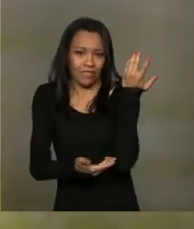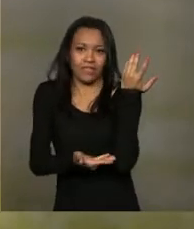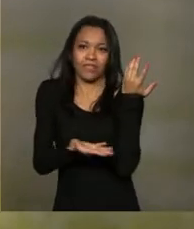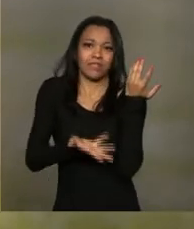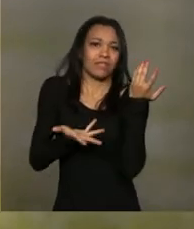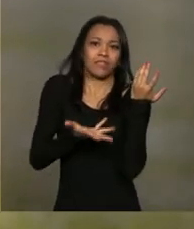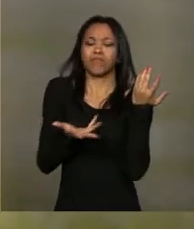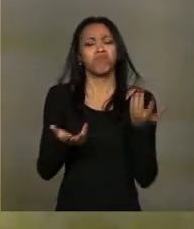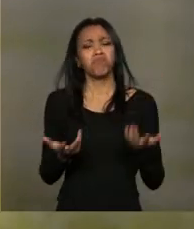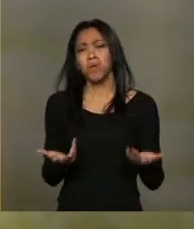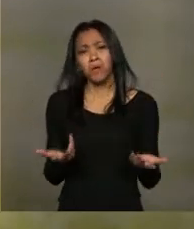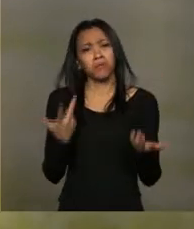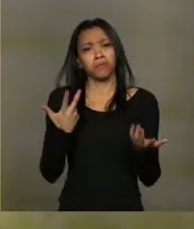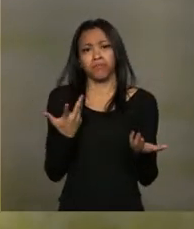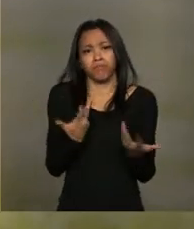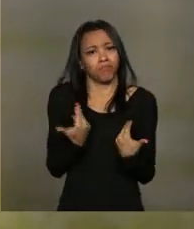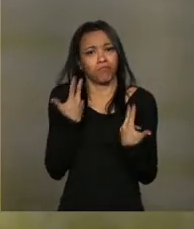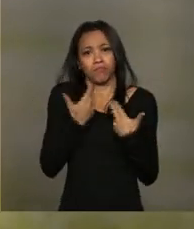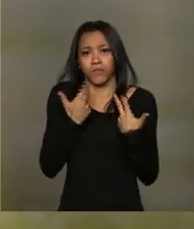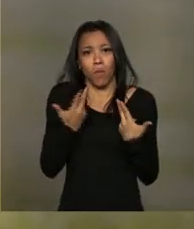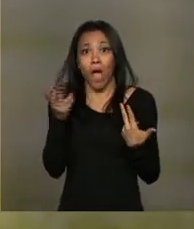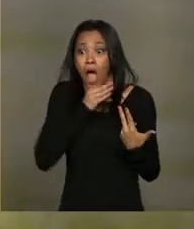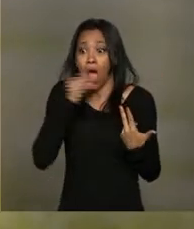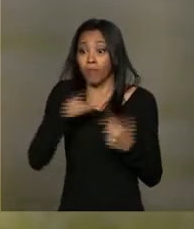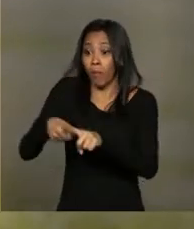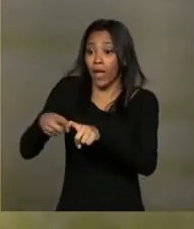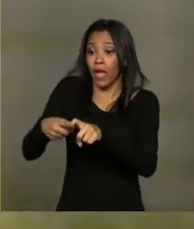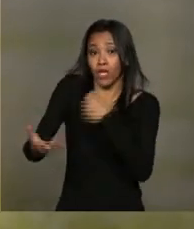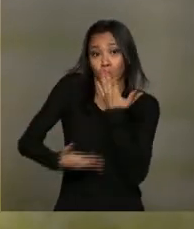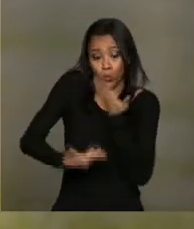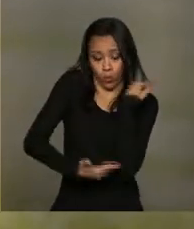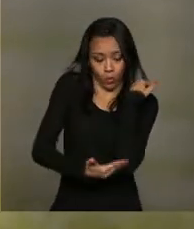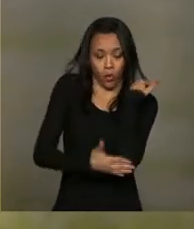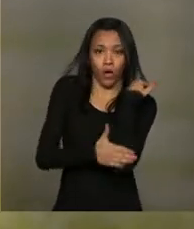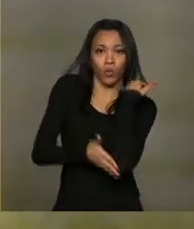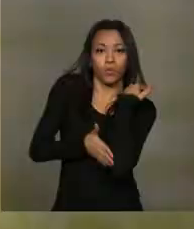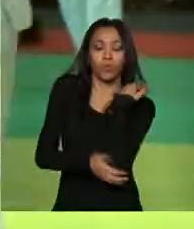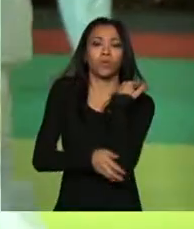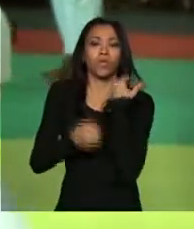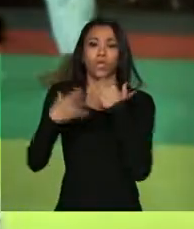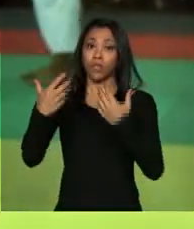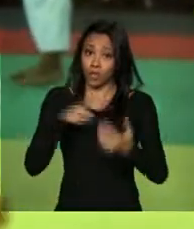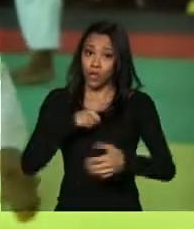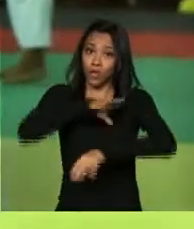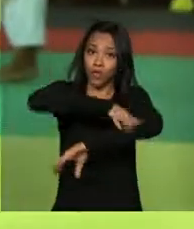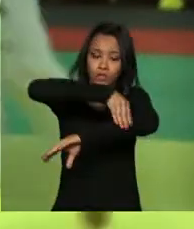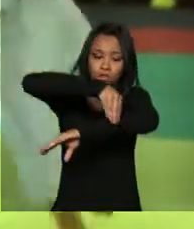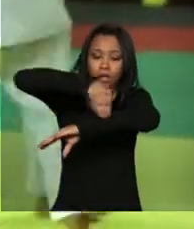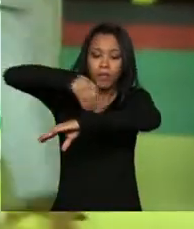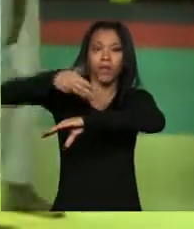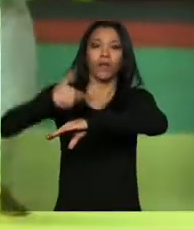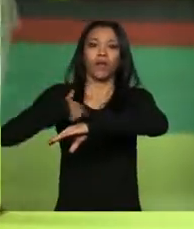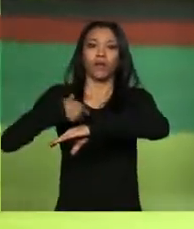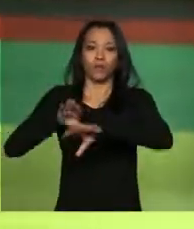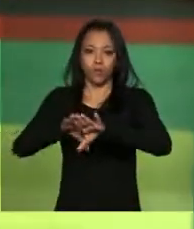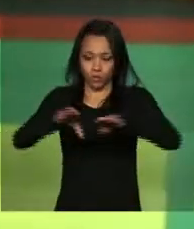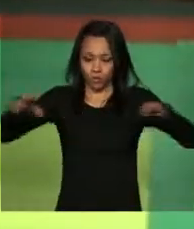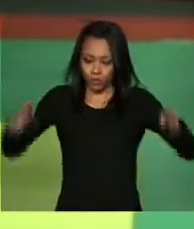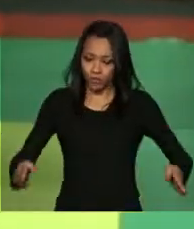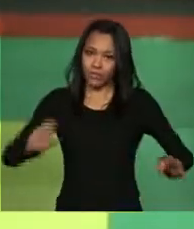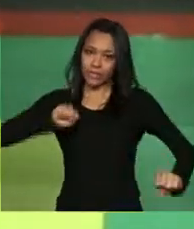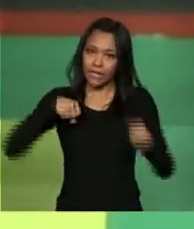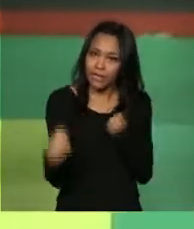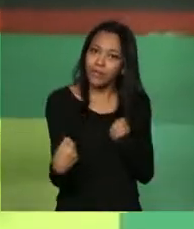possa acontecer. Então, imediatamente tem um médico, tem um fisioterapeuta ali na beira do tatame para poder lhe atender.